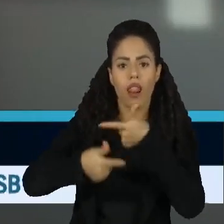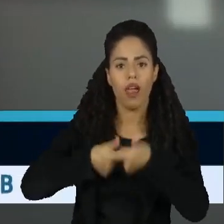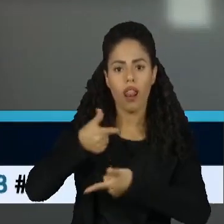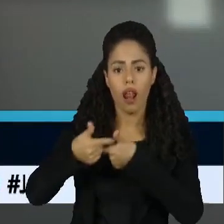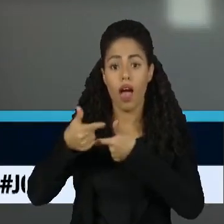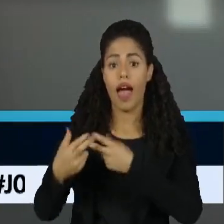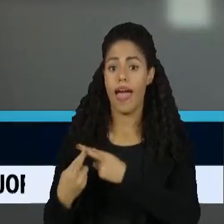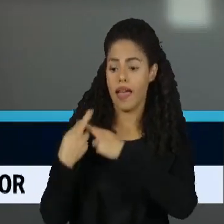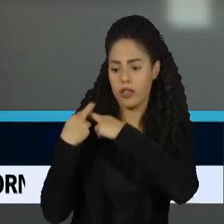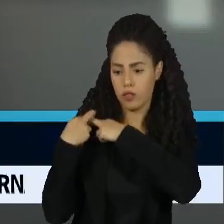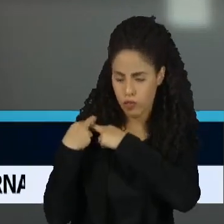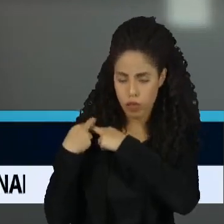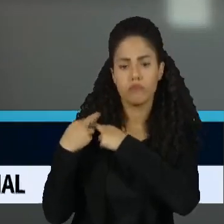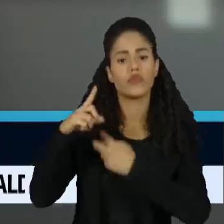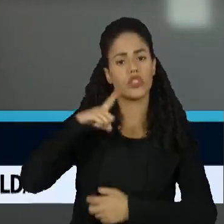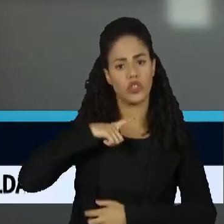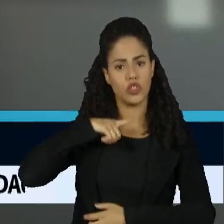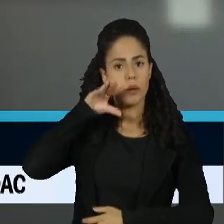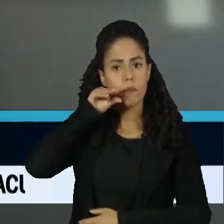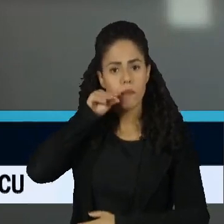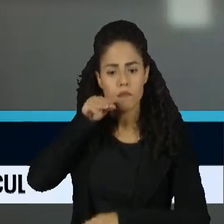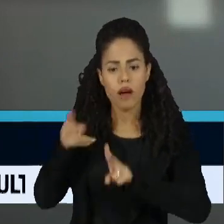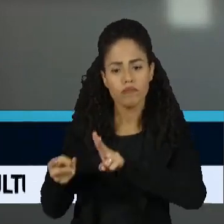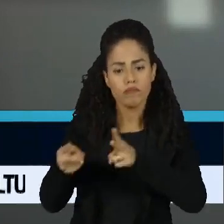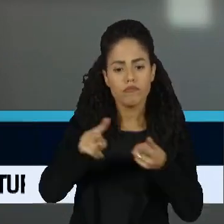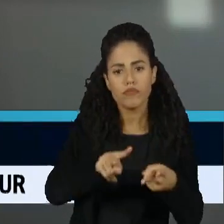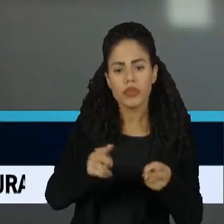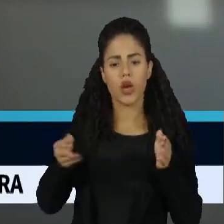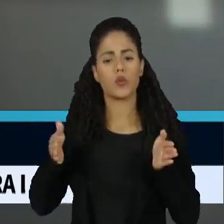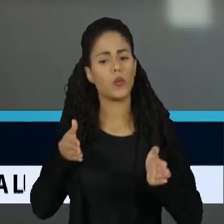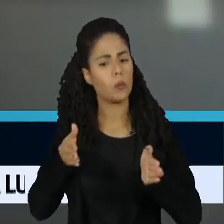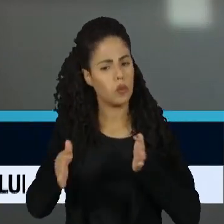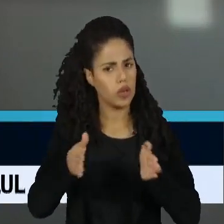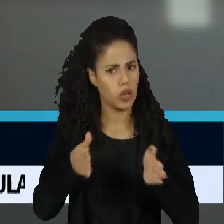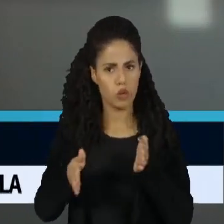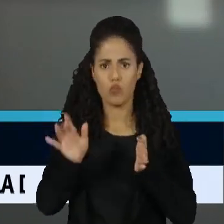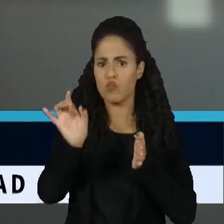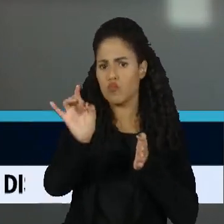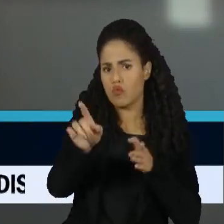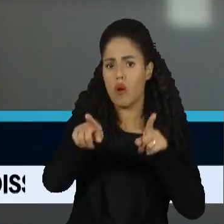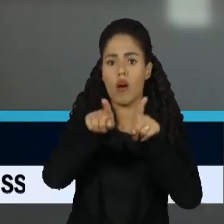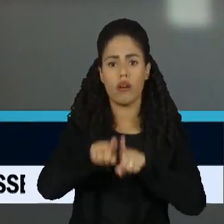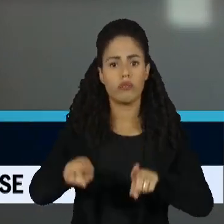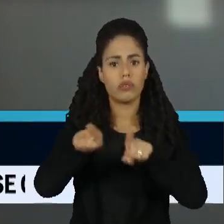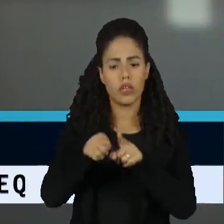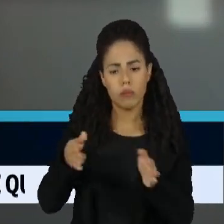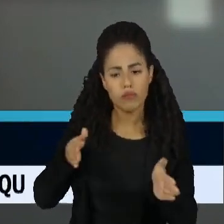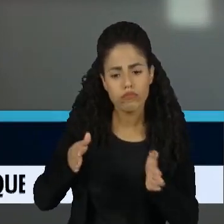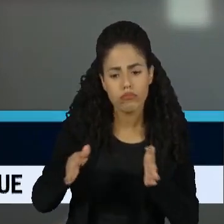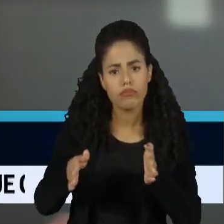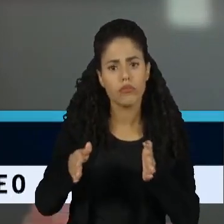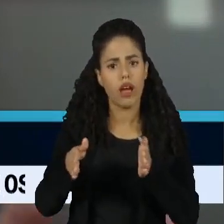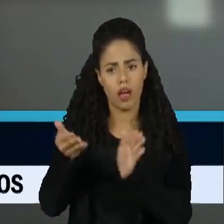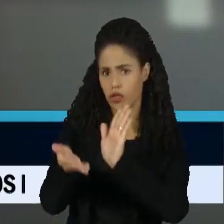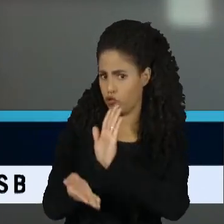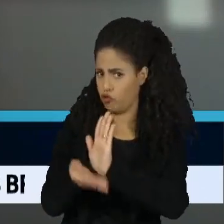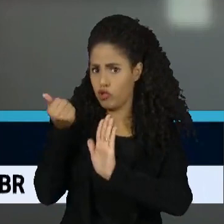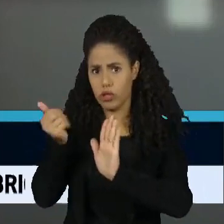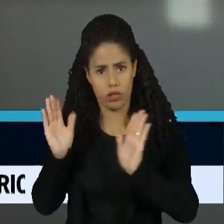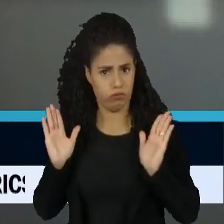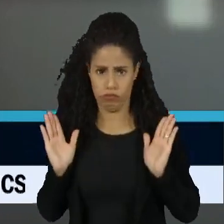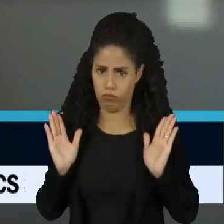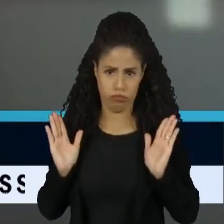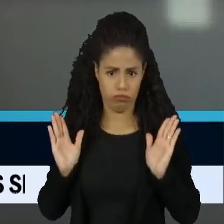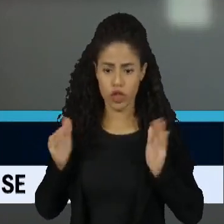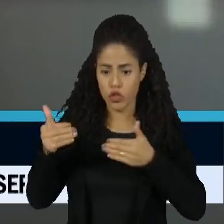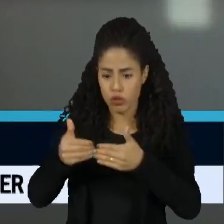funções públicas de forma transitória, temporária, como exercente de mandato eletivo, esse está fora. Esse seria